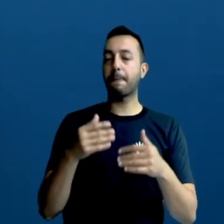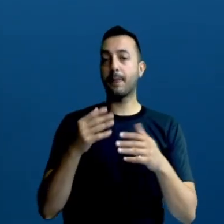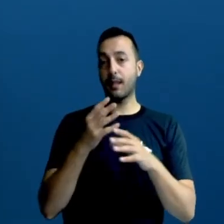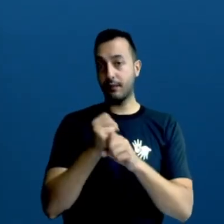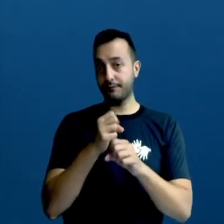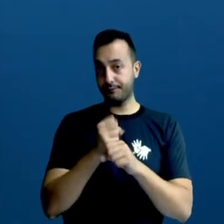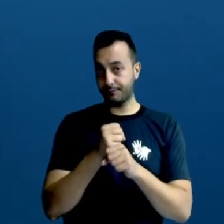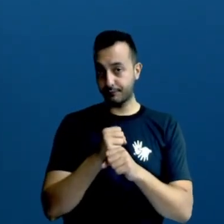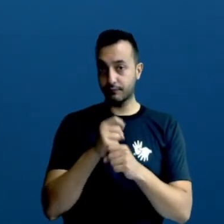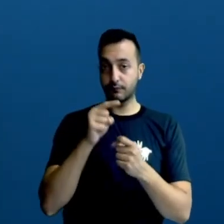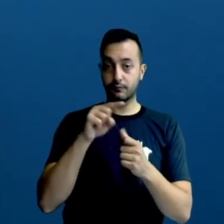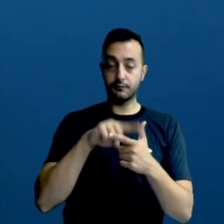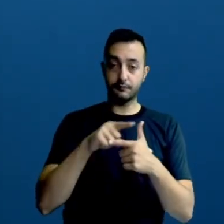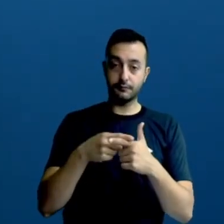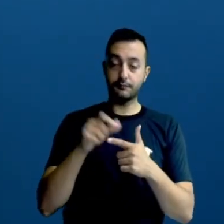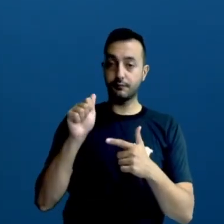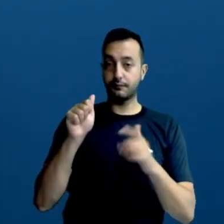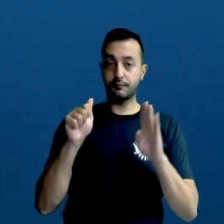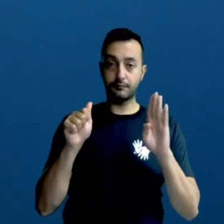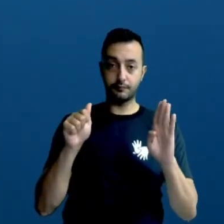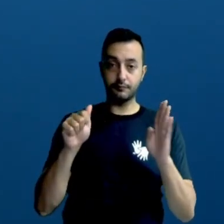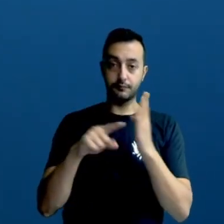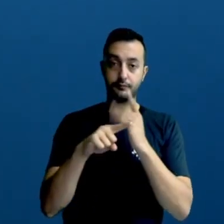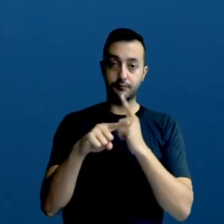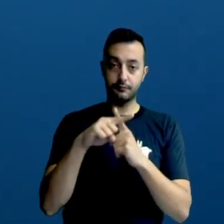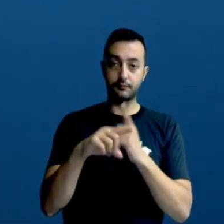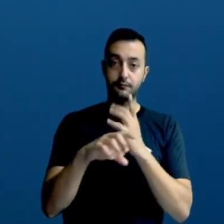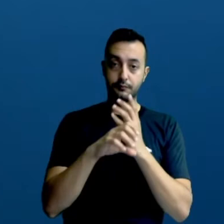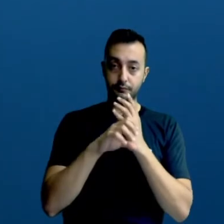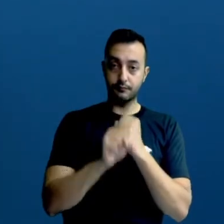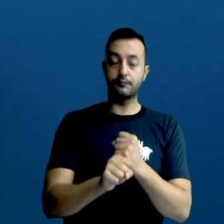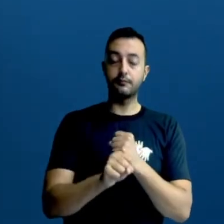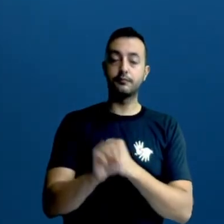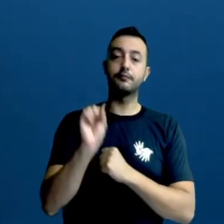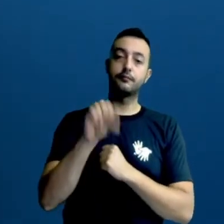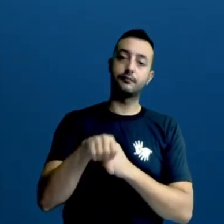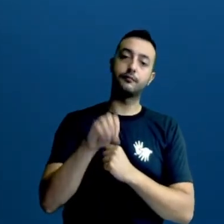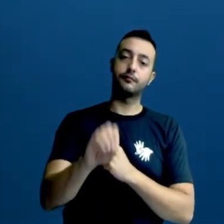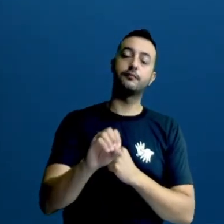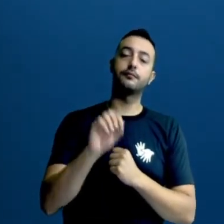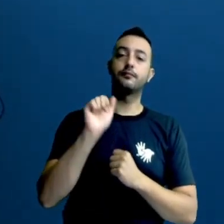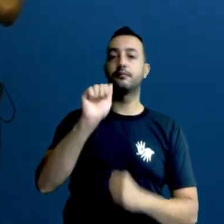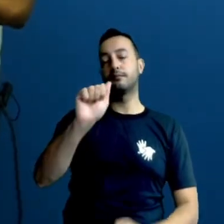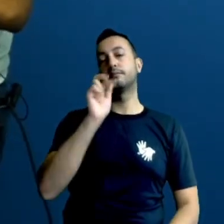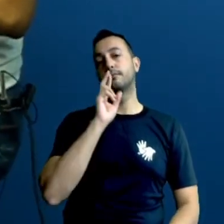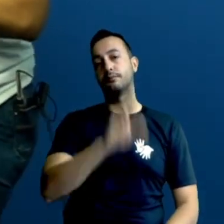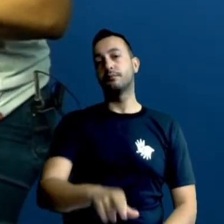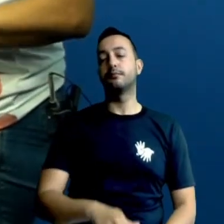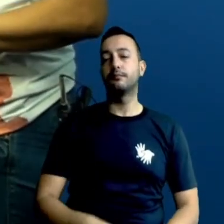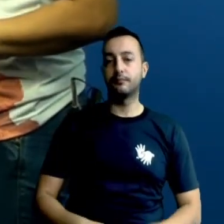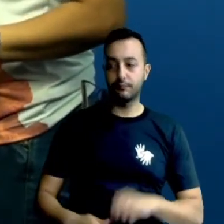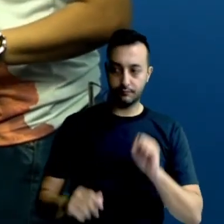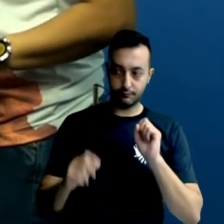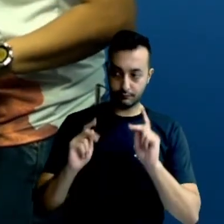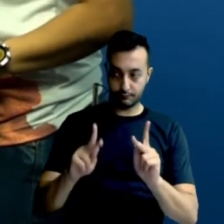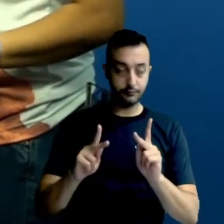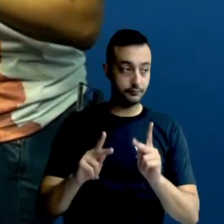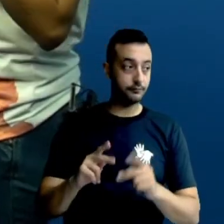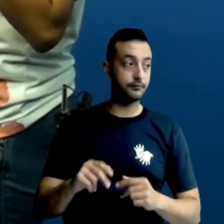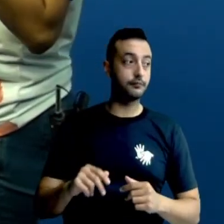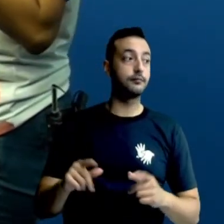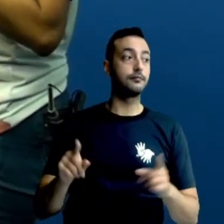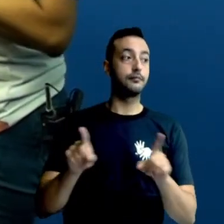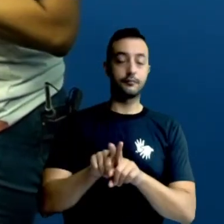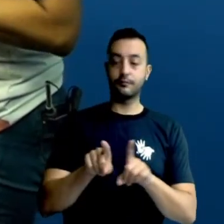vale a soma dos ângulos A e B? Então, A mais B deve dar 90 graus. Letra A, ok?